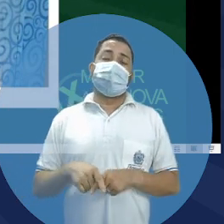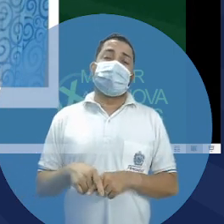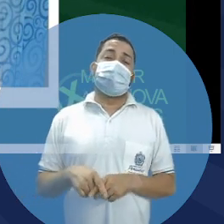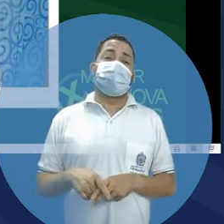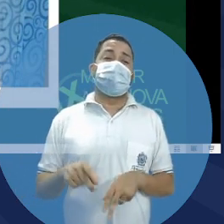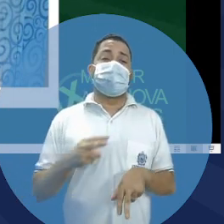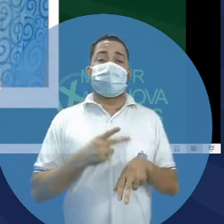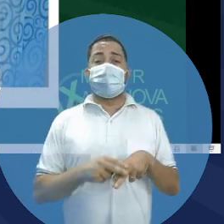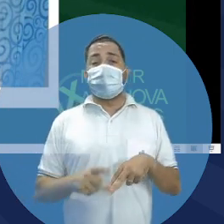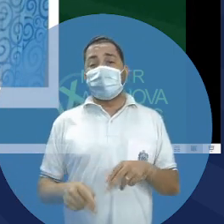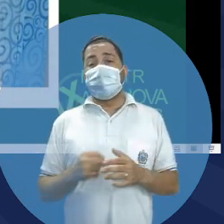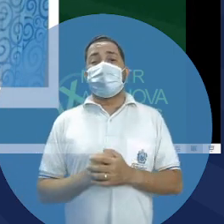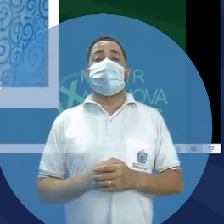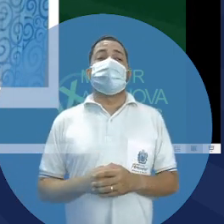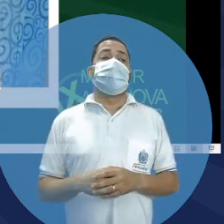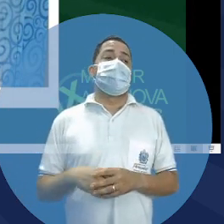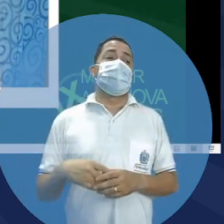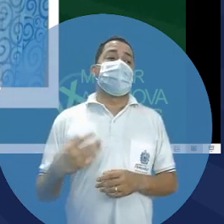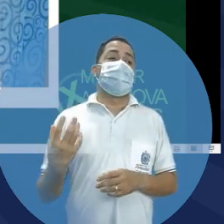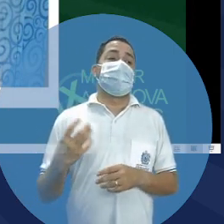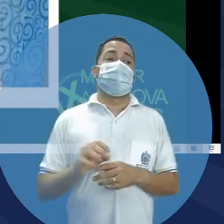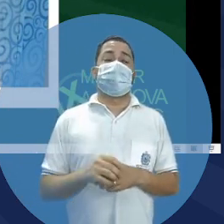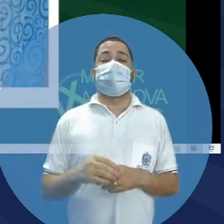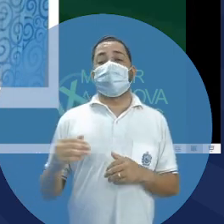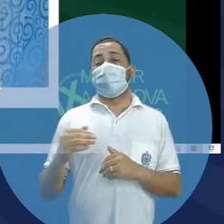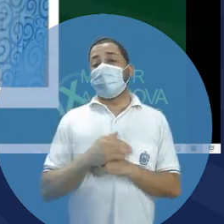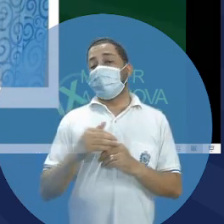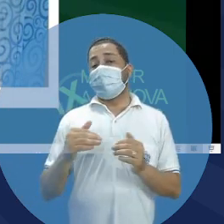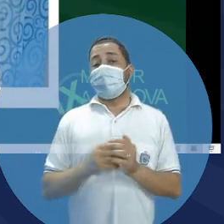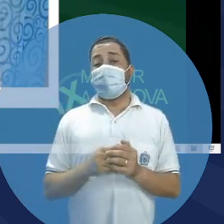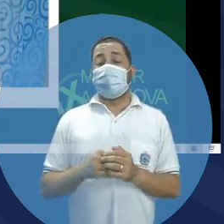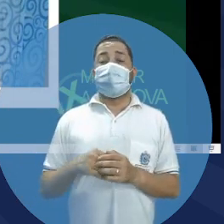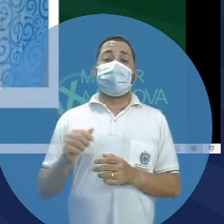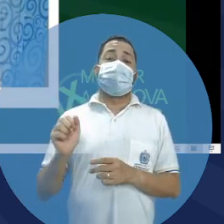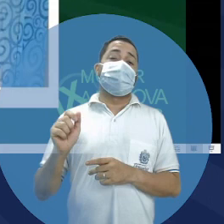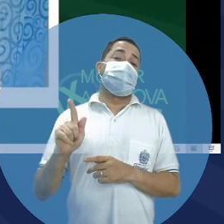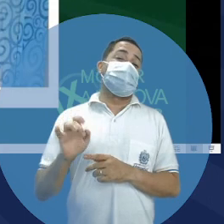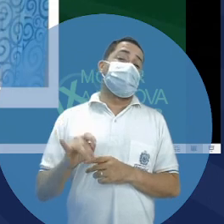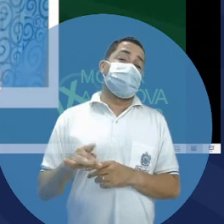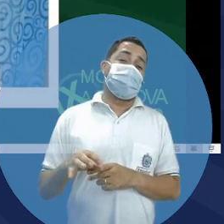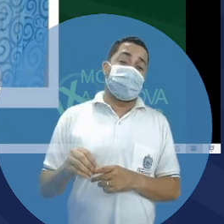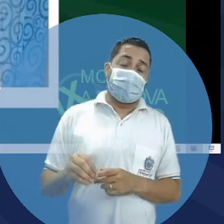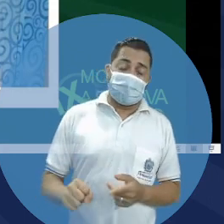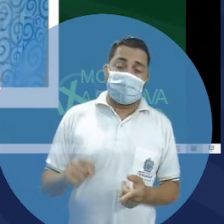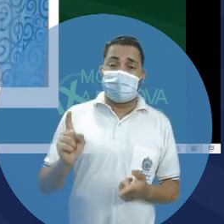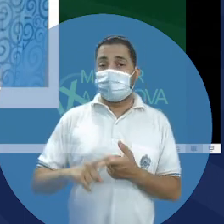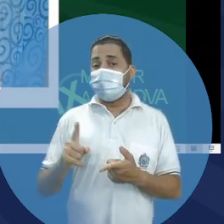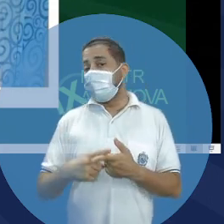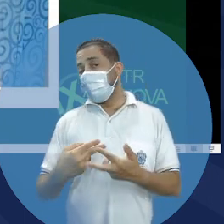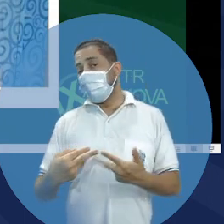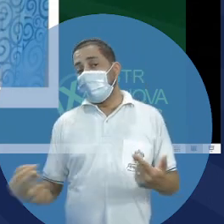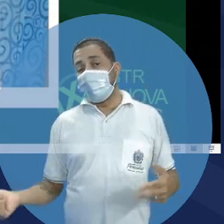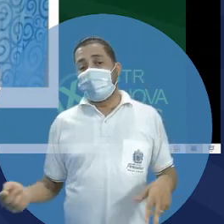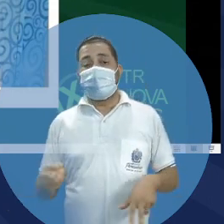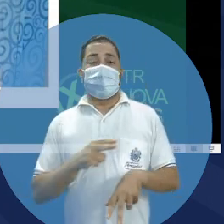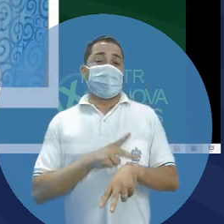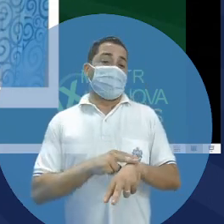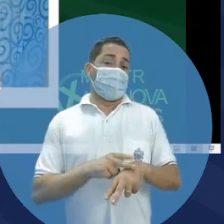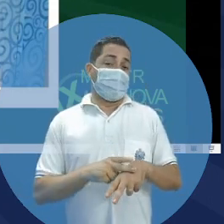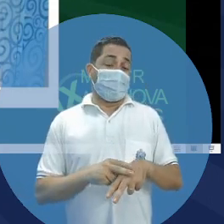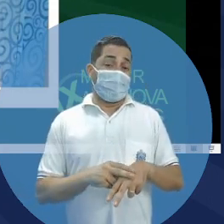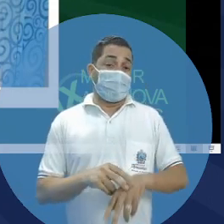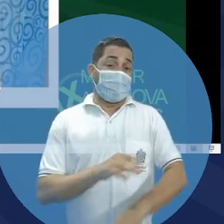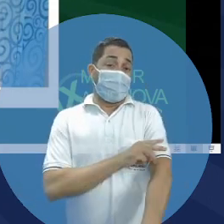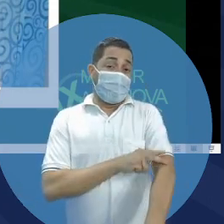um simbolismo de todas os meninos, todas as raças, etnias que compõem